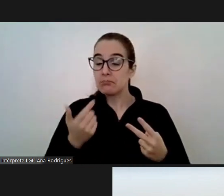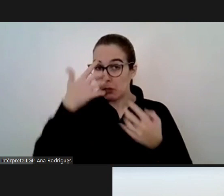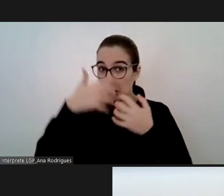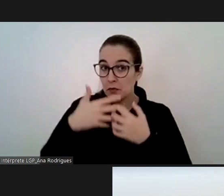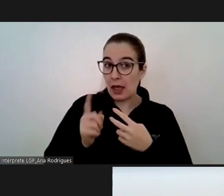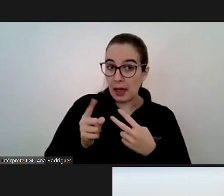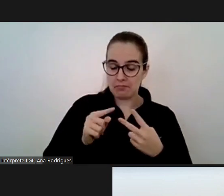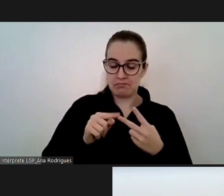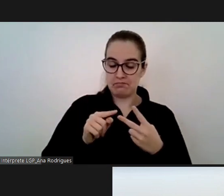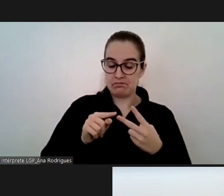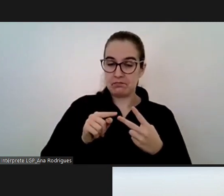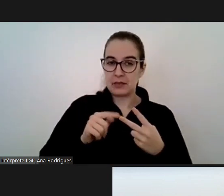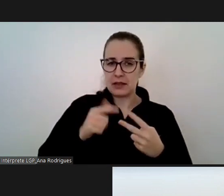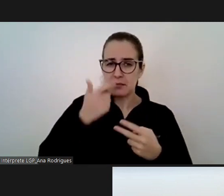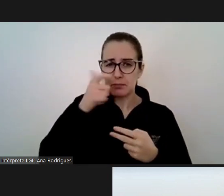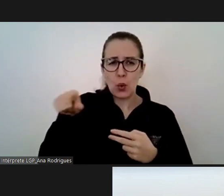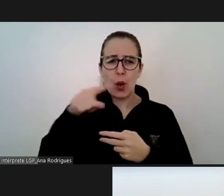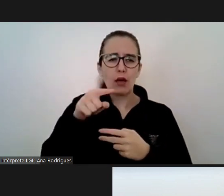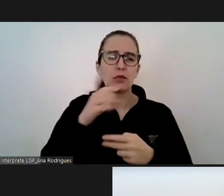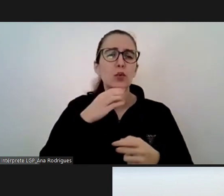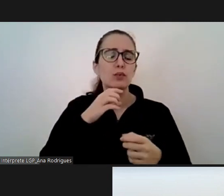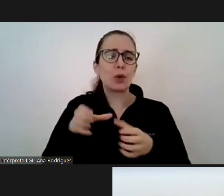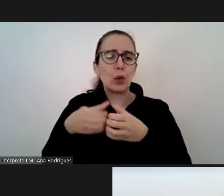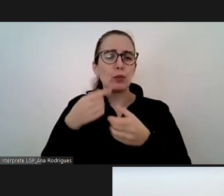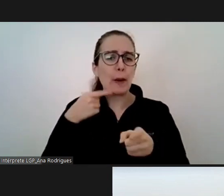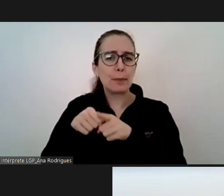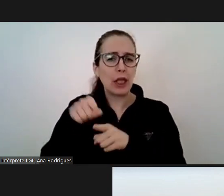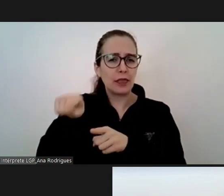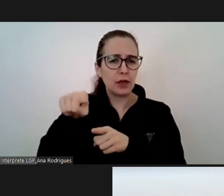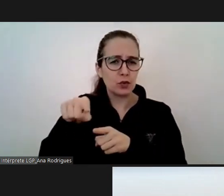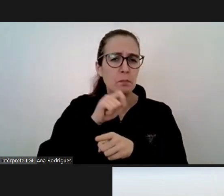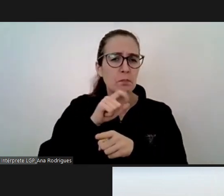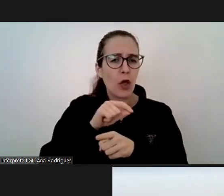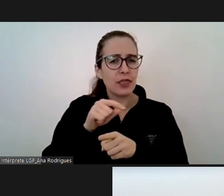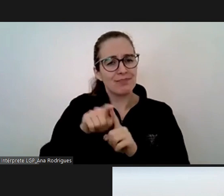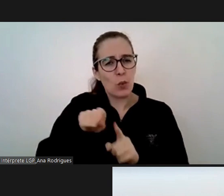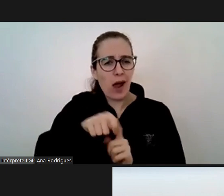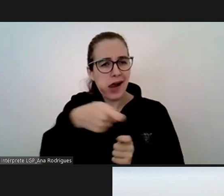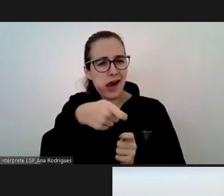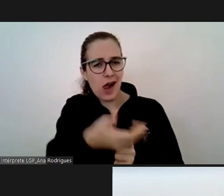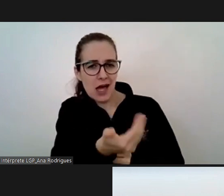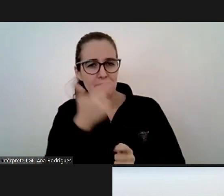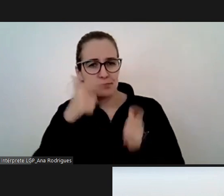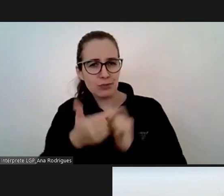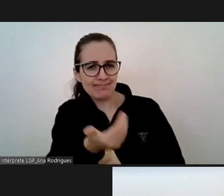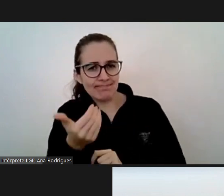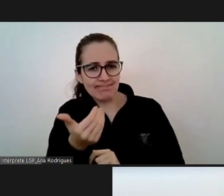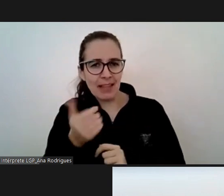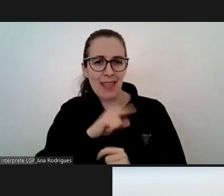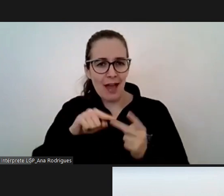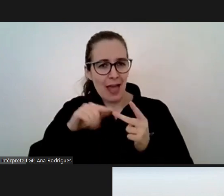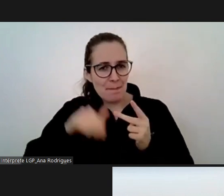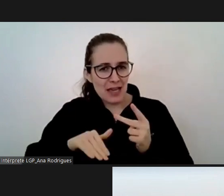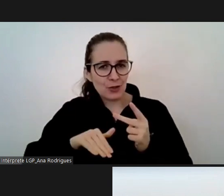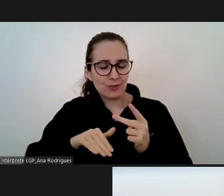vêm buscar esses votos por protesto e diminuem essa abstenção. A evidência que existe na Europa é que isso não é verdade. Nós também não temos